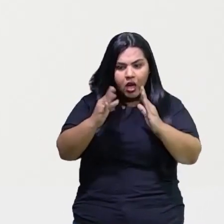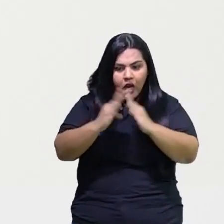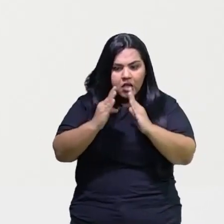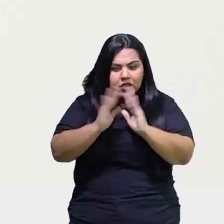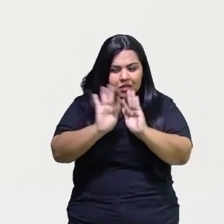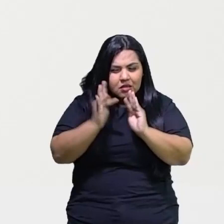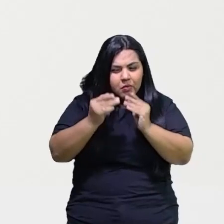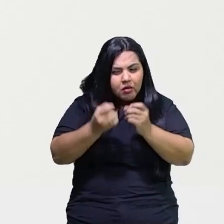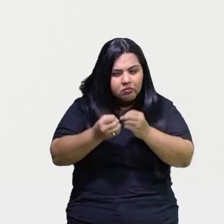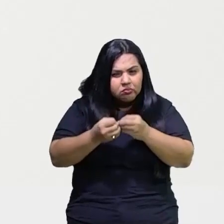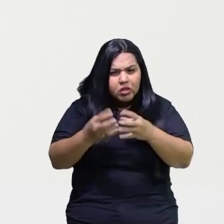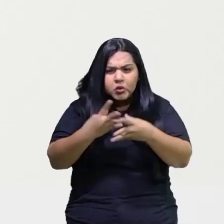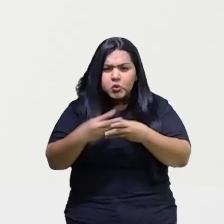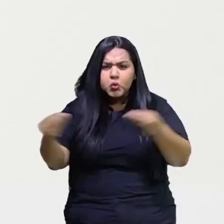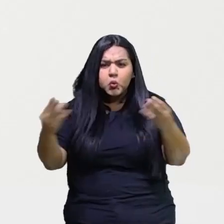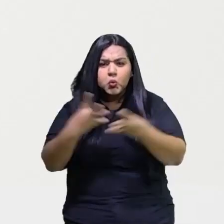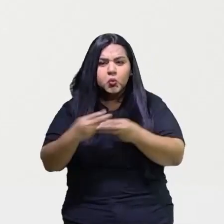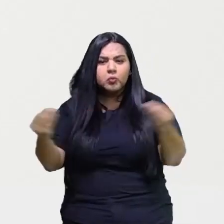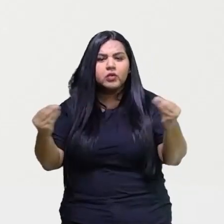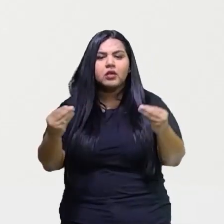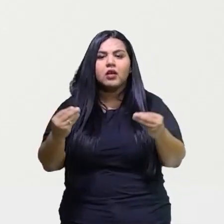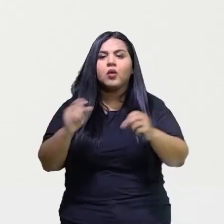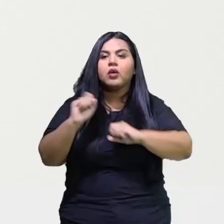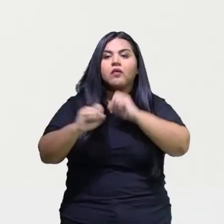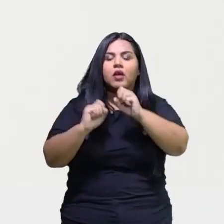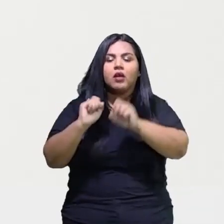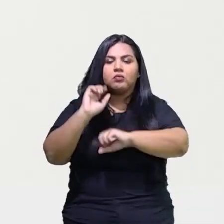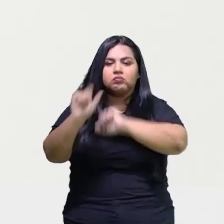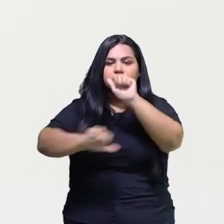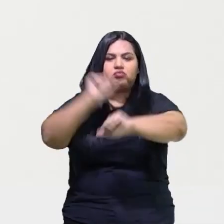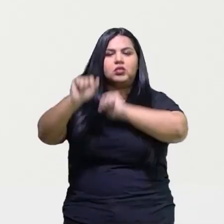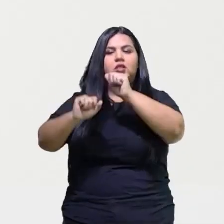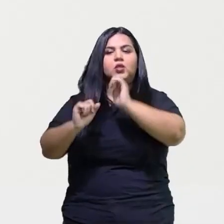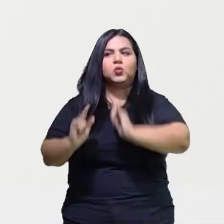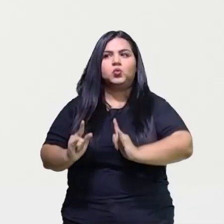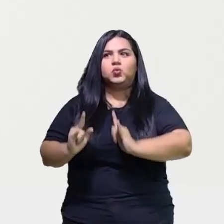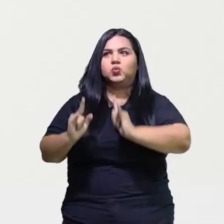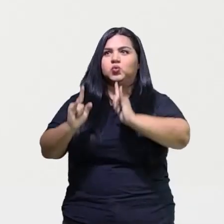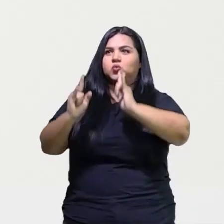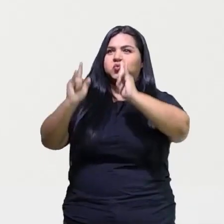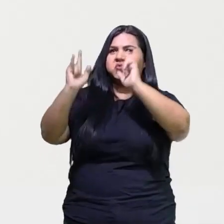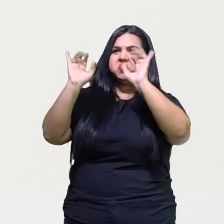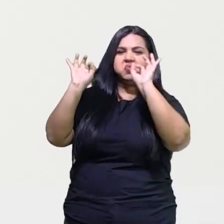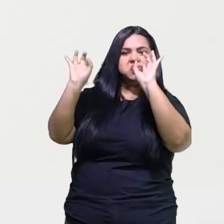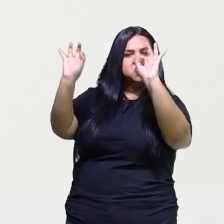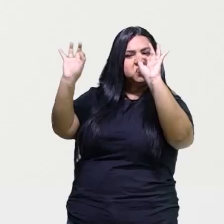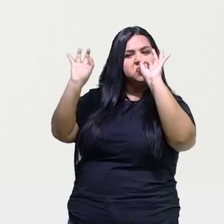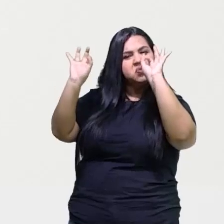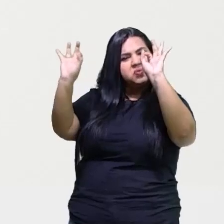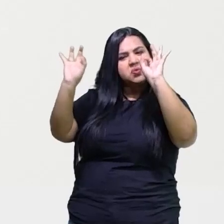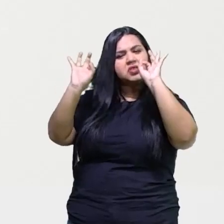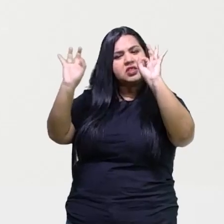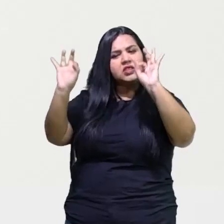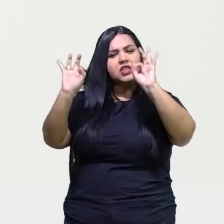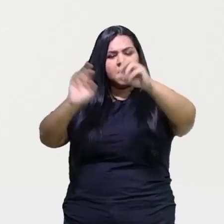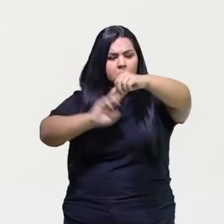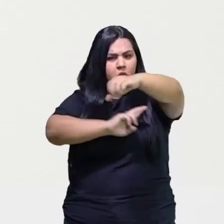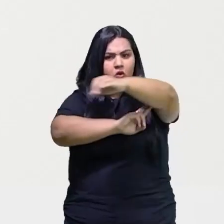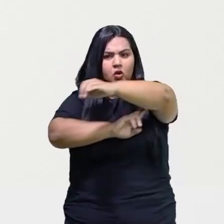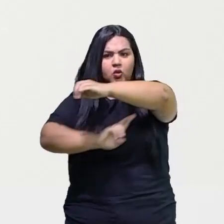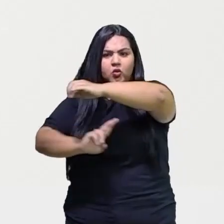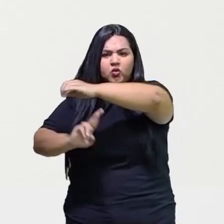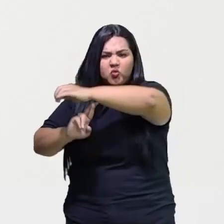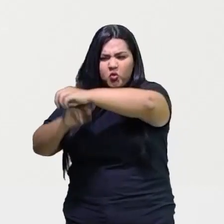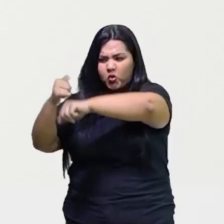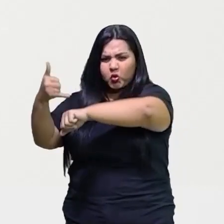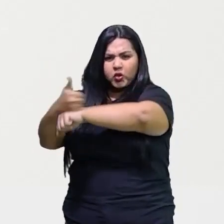surgindo? Vai surgindo prédios, construções magníficas, pontes de